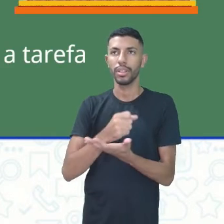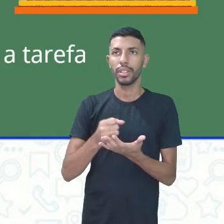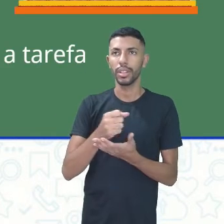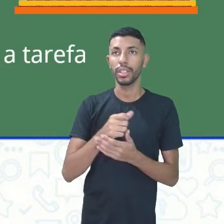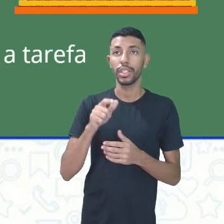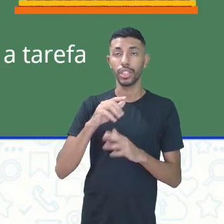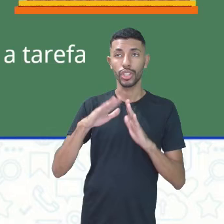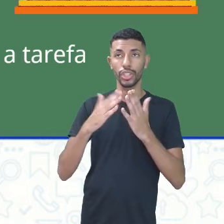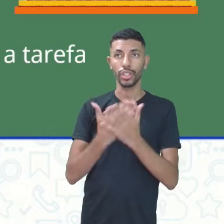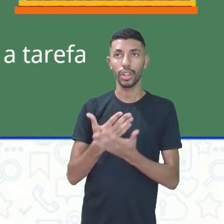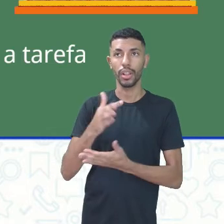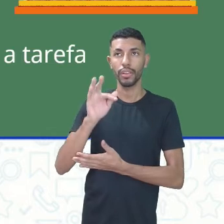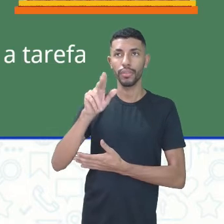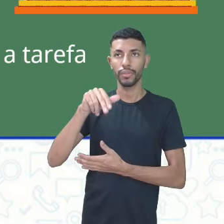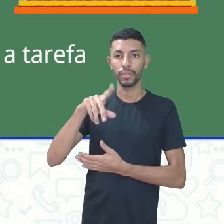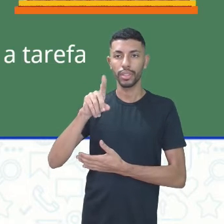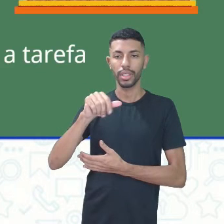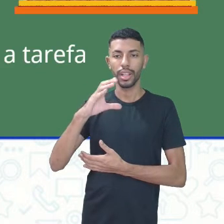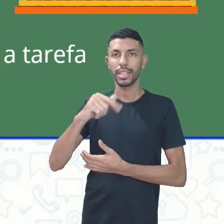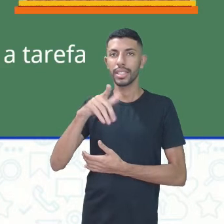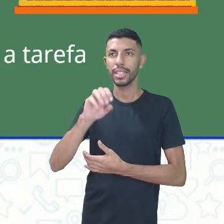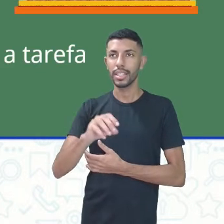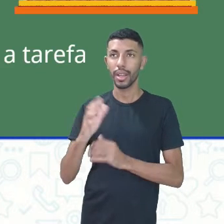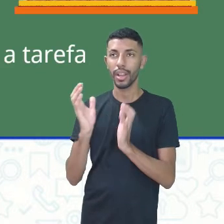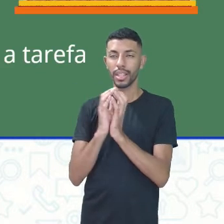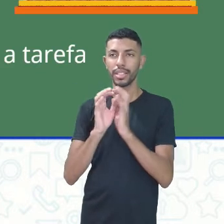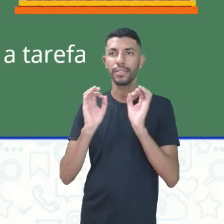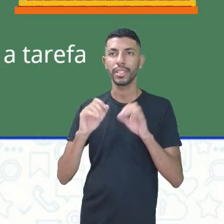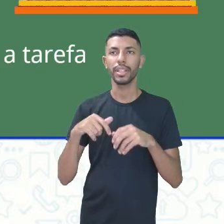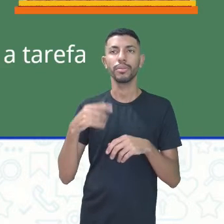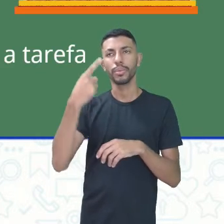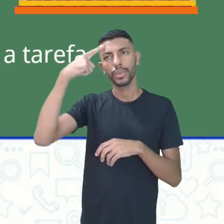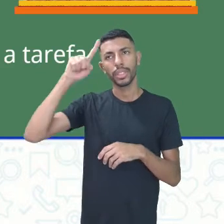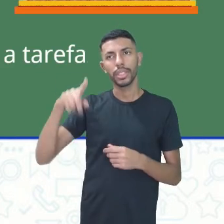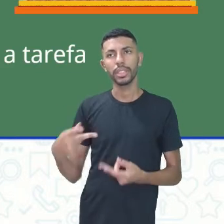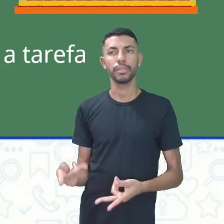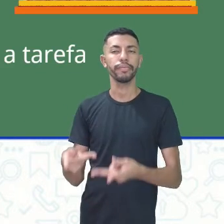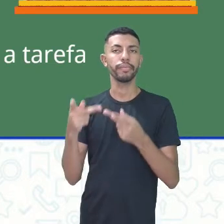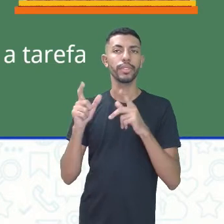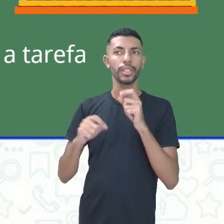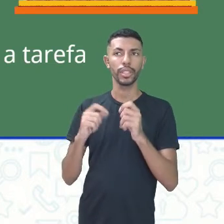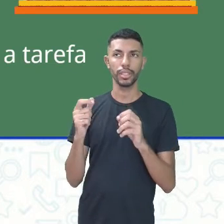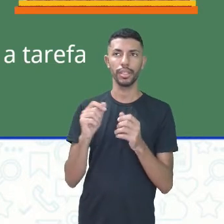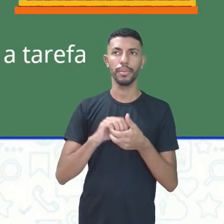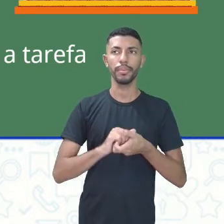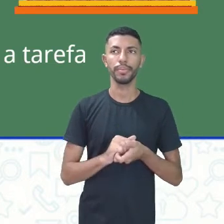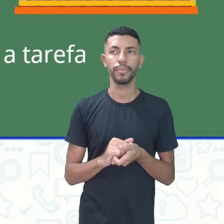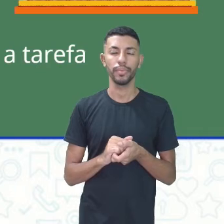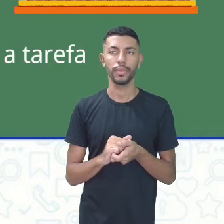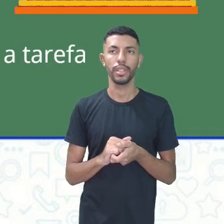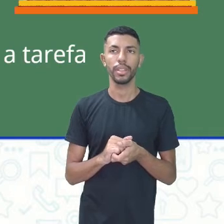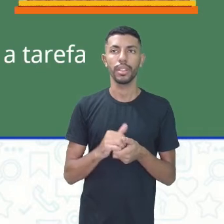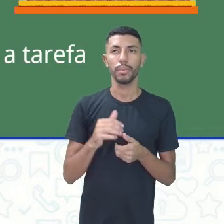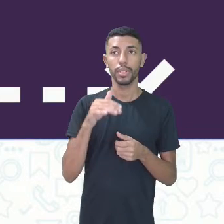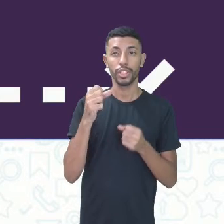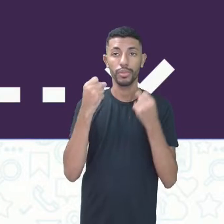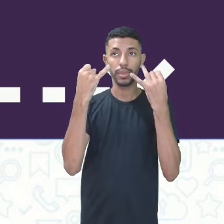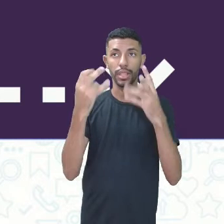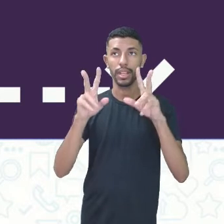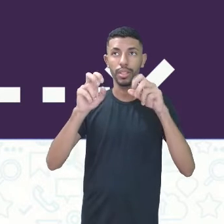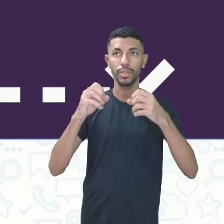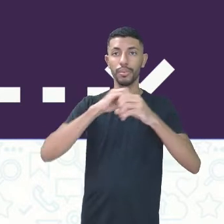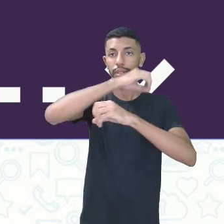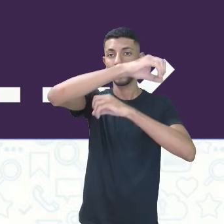Escola Fundação lá em Recife, certo dia recebe da professora de ciências a tarefa de falar para a turma sobre o sistema